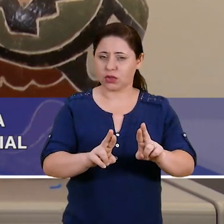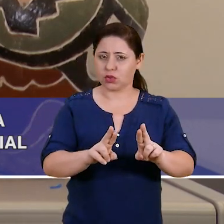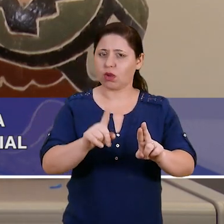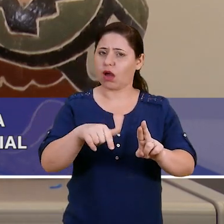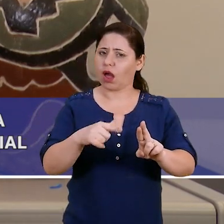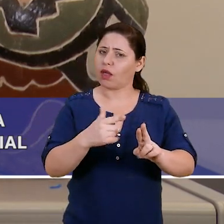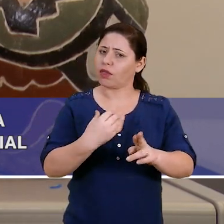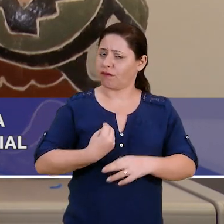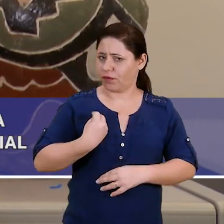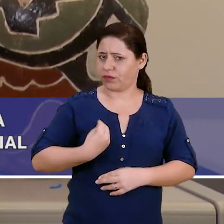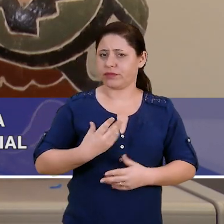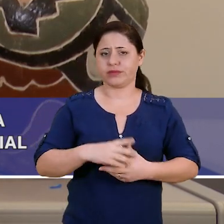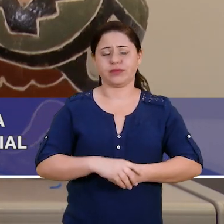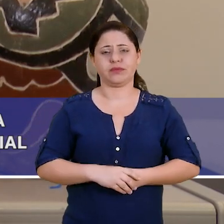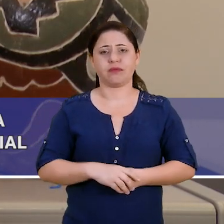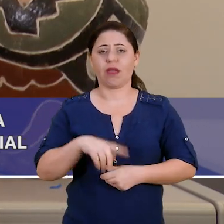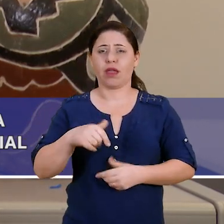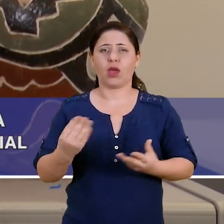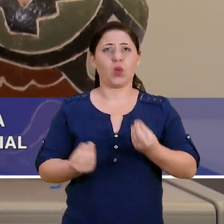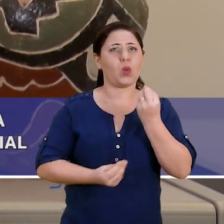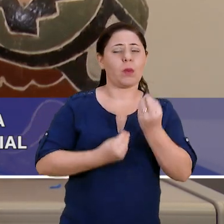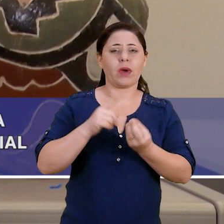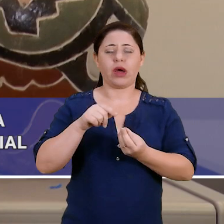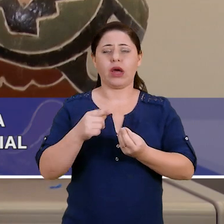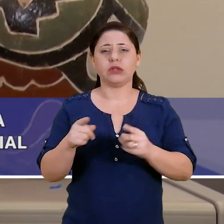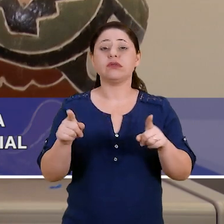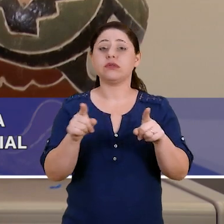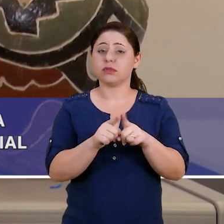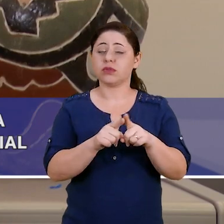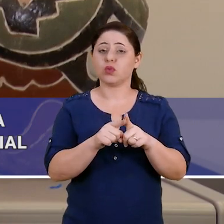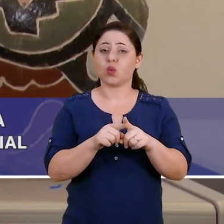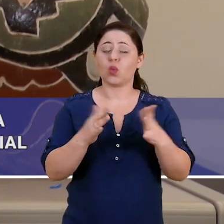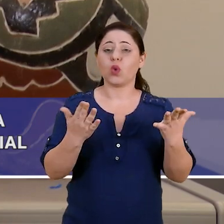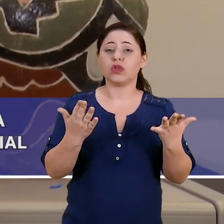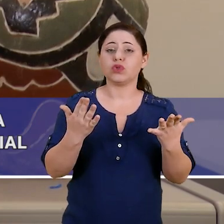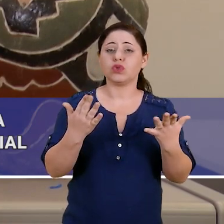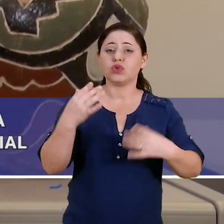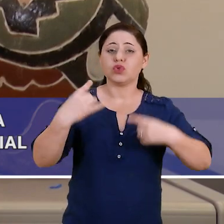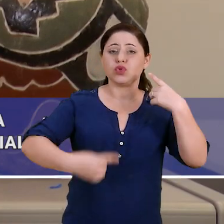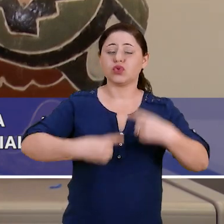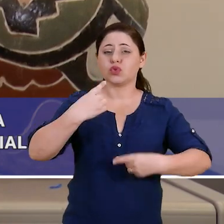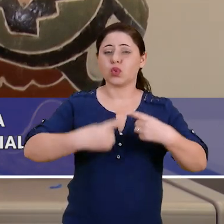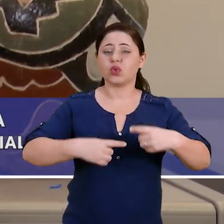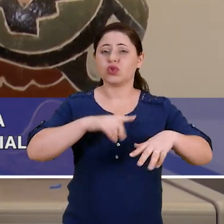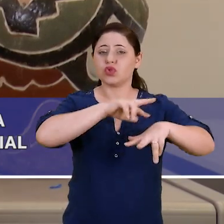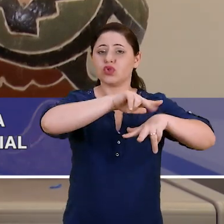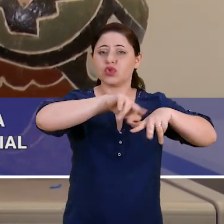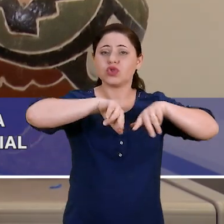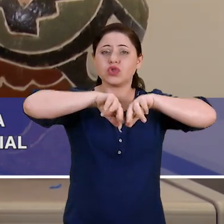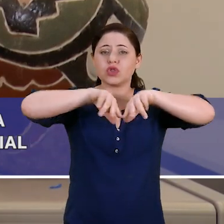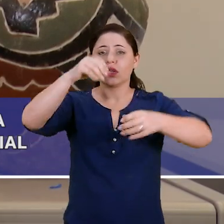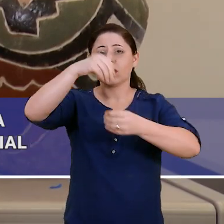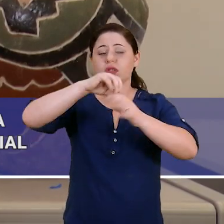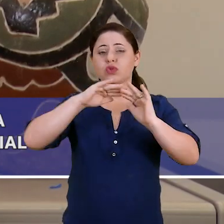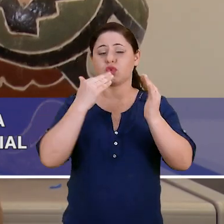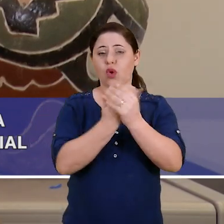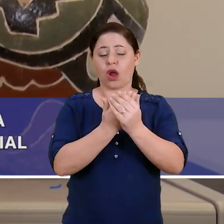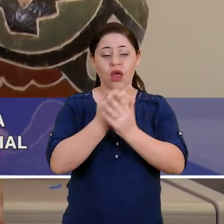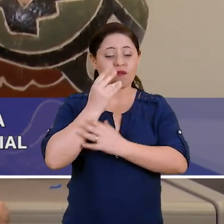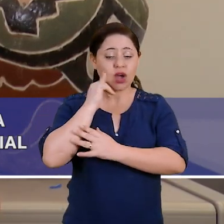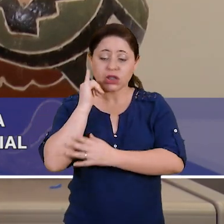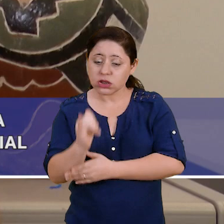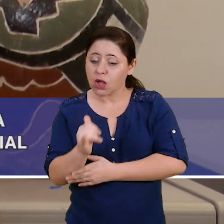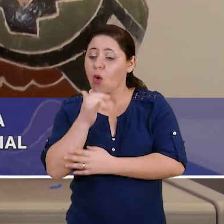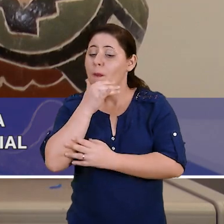para o respeito nesse campo da vida, né? Quer dizer, inclusive, quando se discute gênero na escola, está dizendo